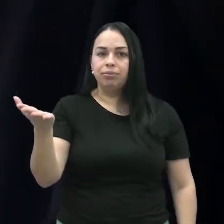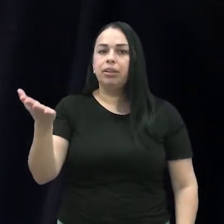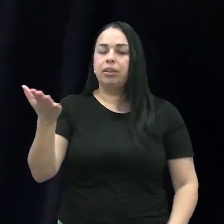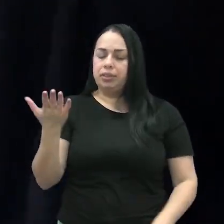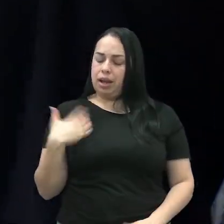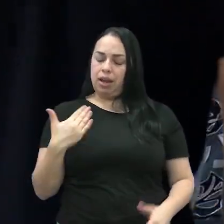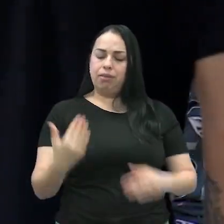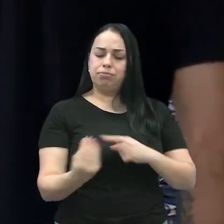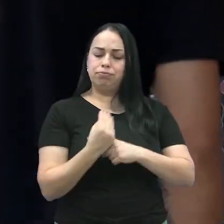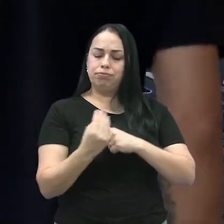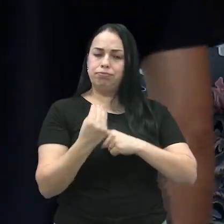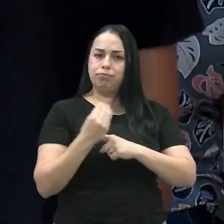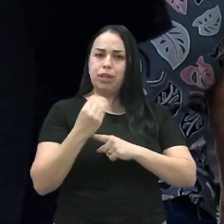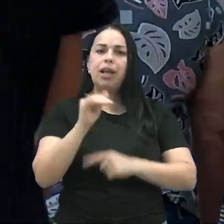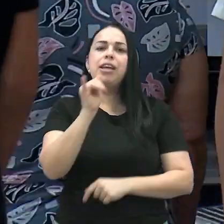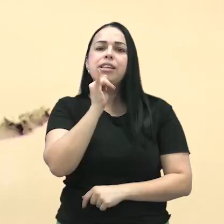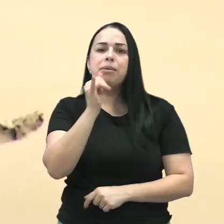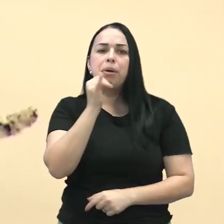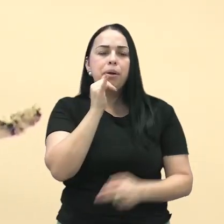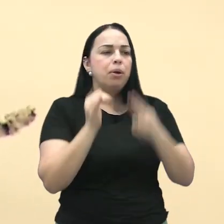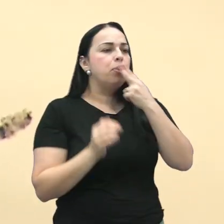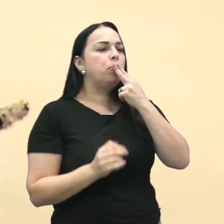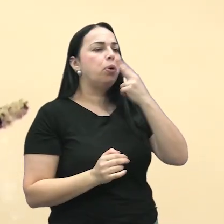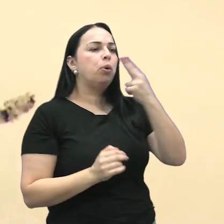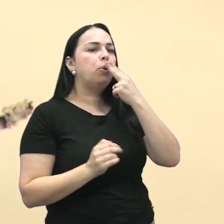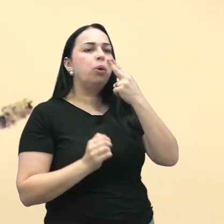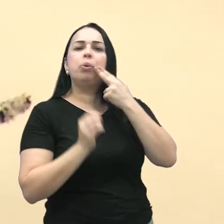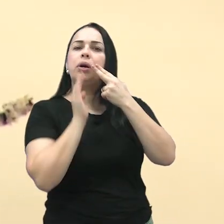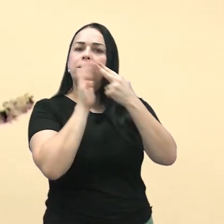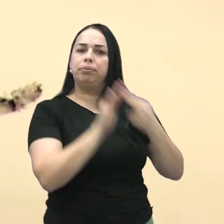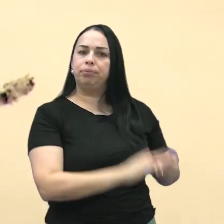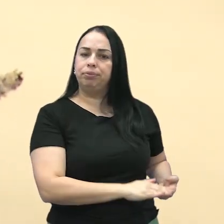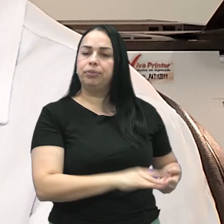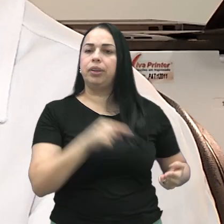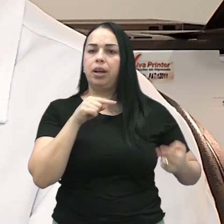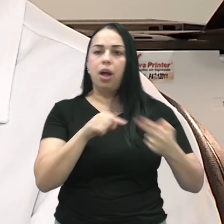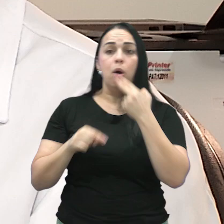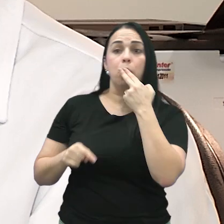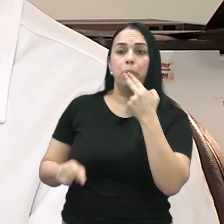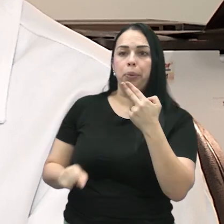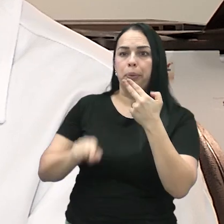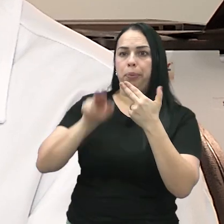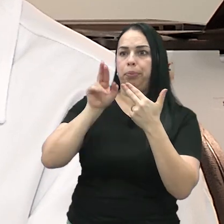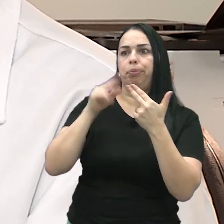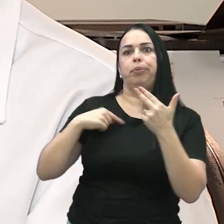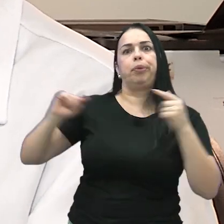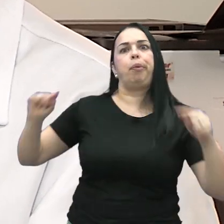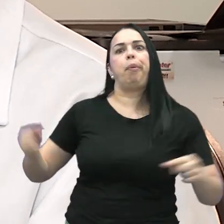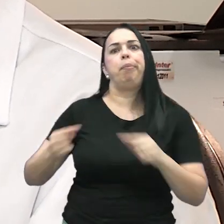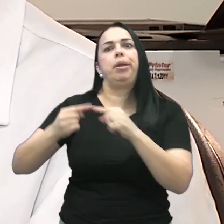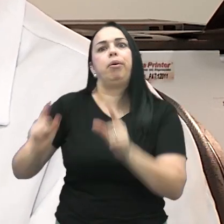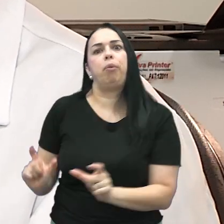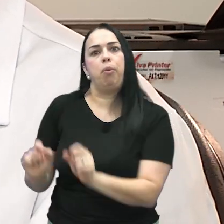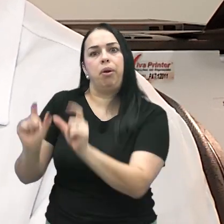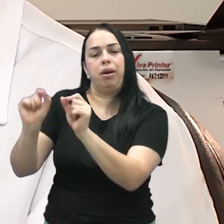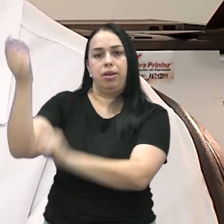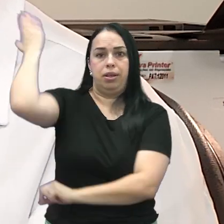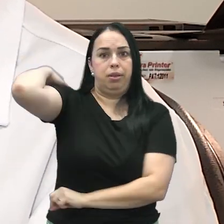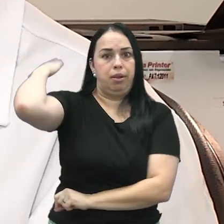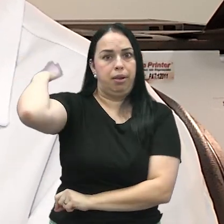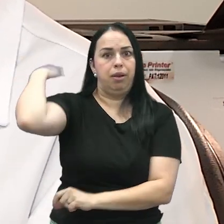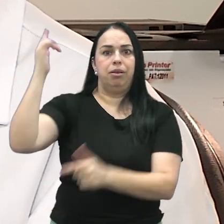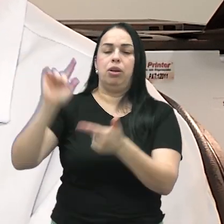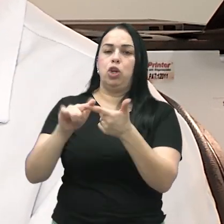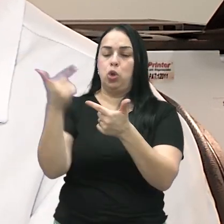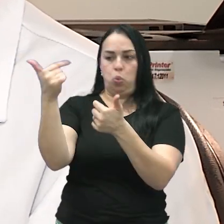leva à mudança de hábitos nocivos, como o tabagismo, por exemplo. O cigarro está relacionado com vários tipos de tumores, não só